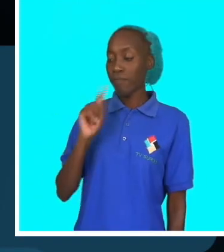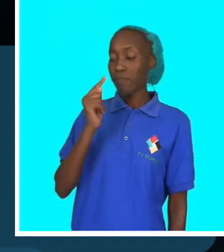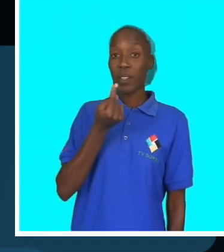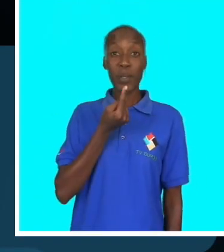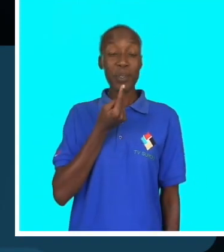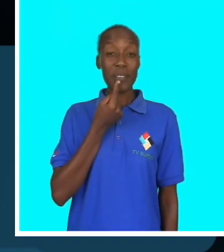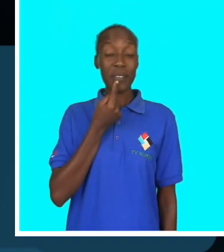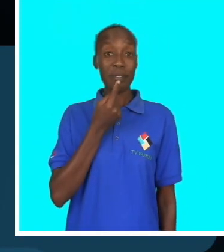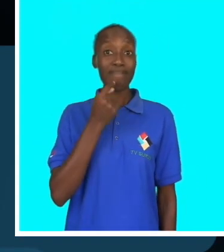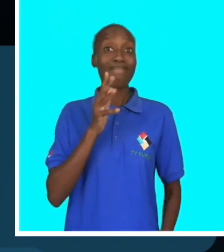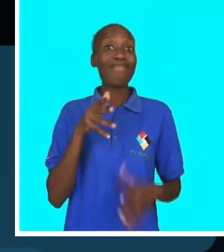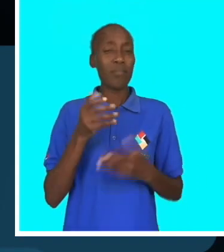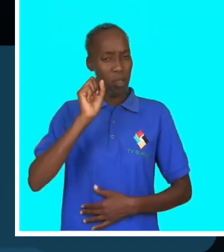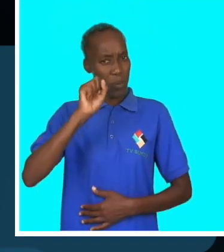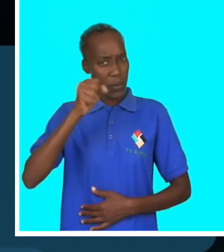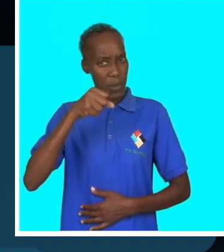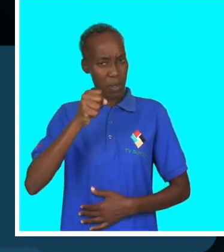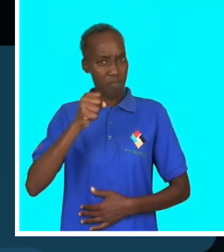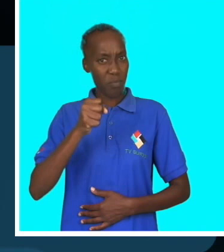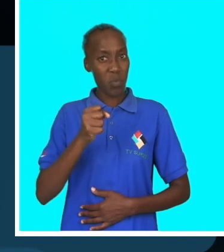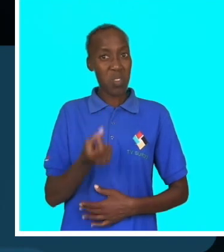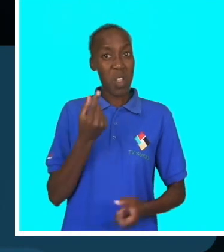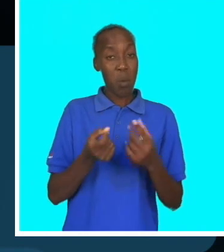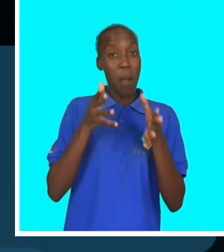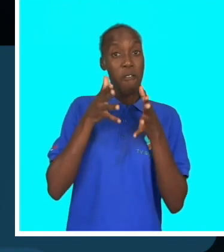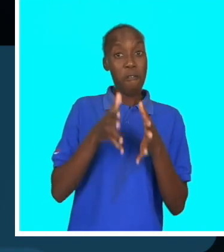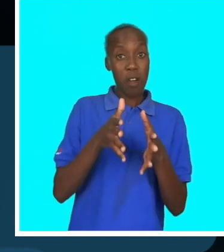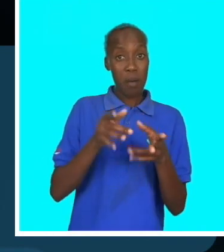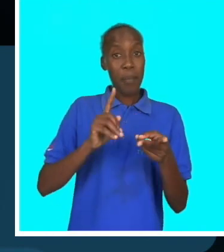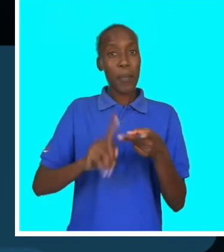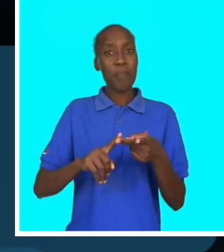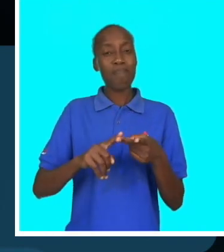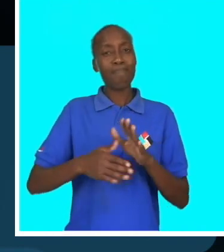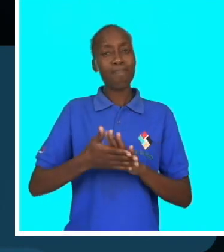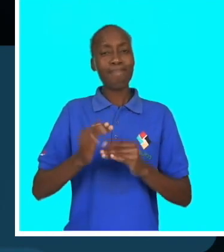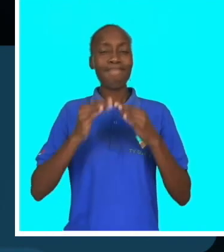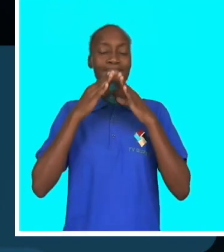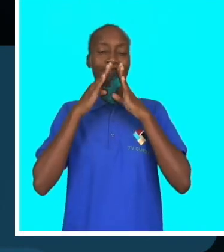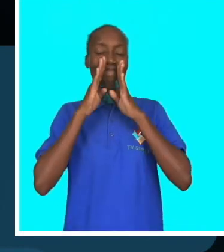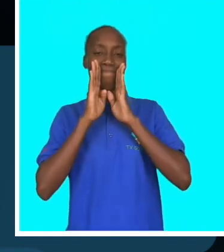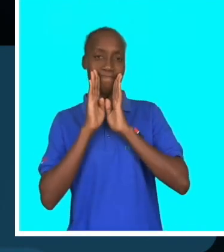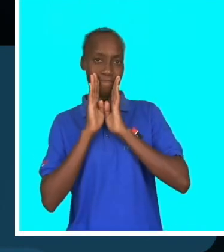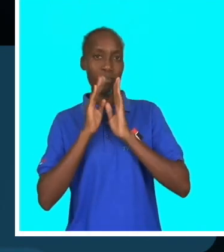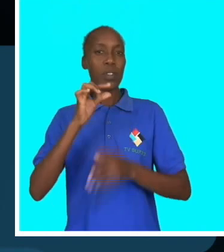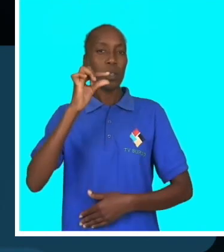acidente. Infelizmente, sim, de uma certa forma sim, deixa-me sempre um bocadinho